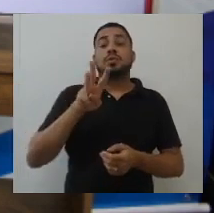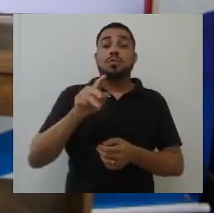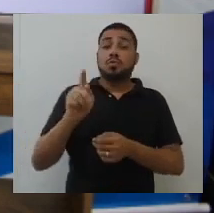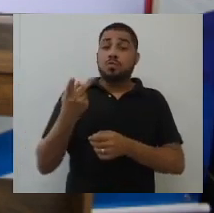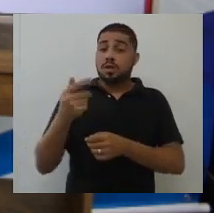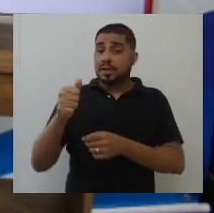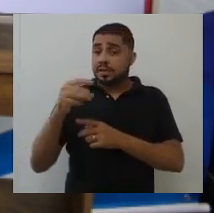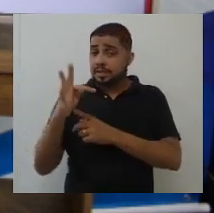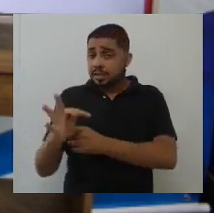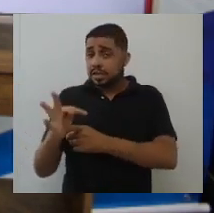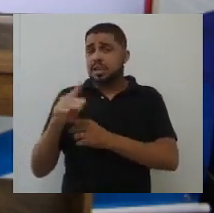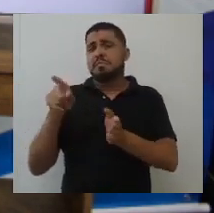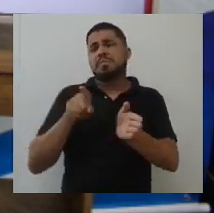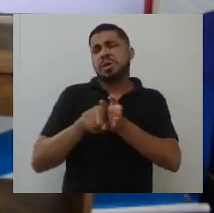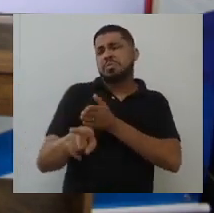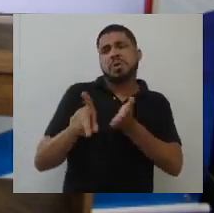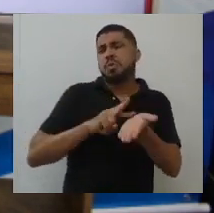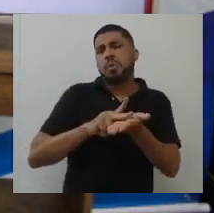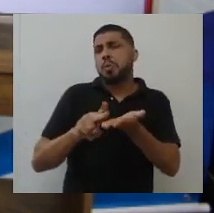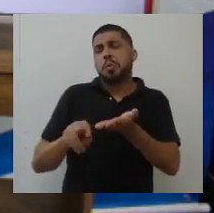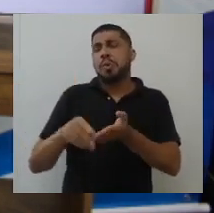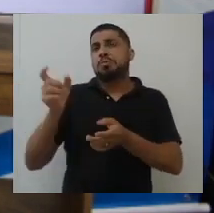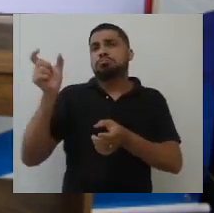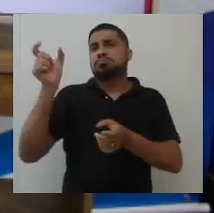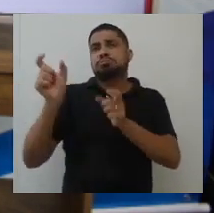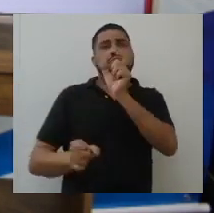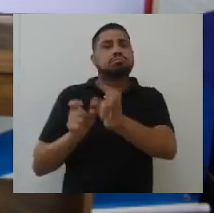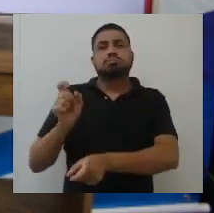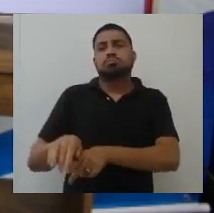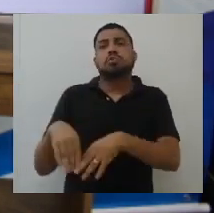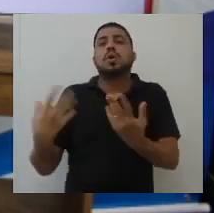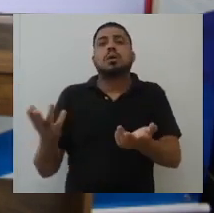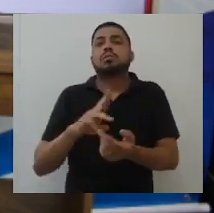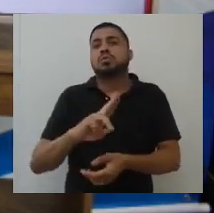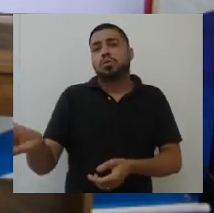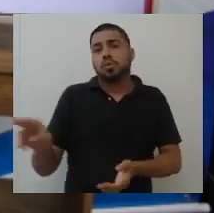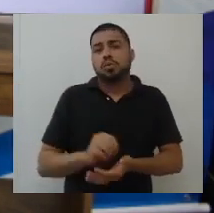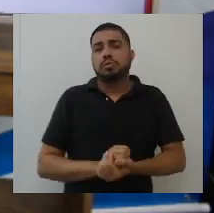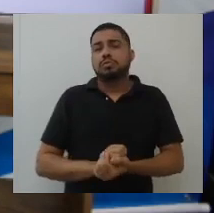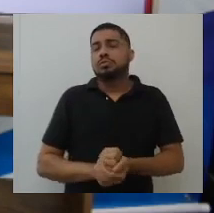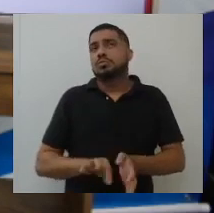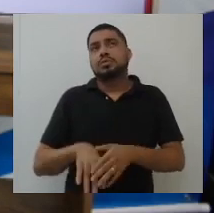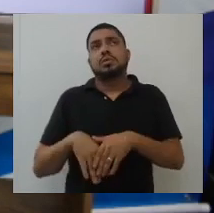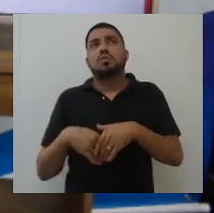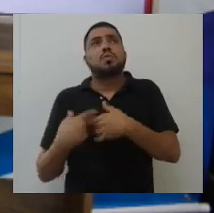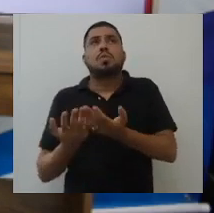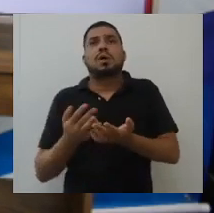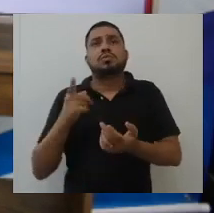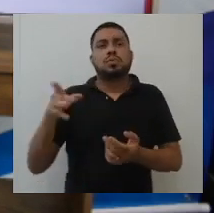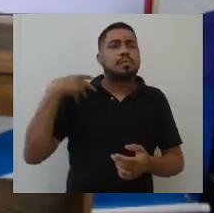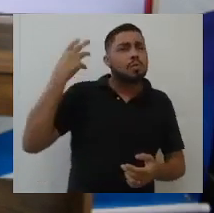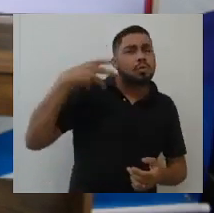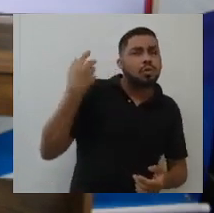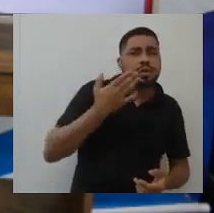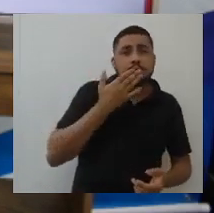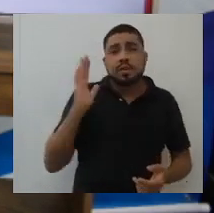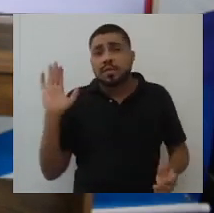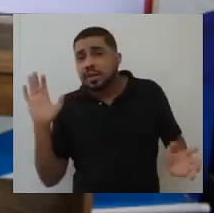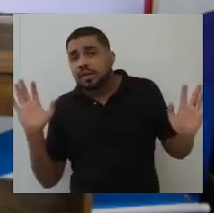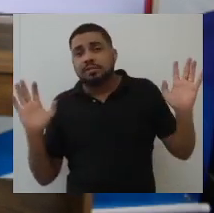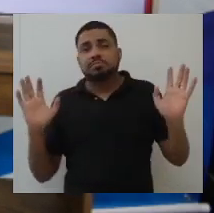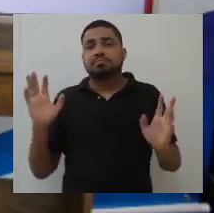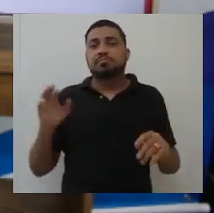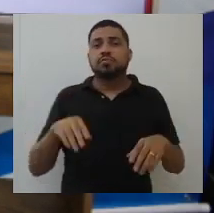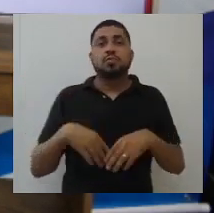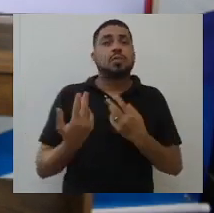Que é utilizado para perguntar sobre coisas no geral. Qual é o teu nome? Qual é a tua música favorita? What is your